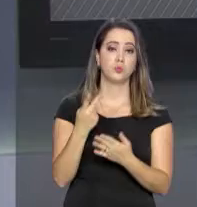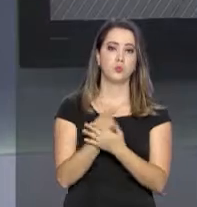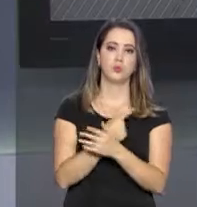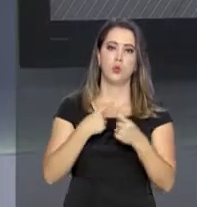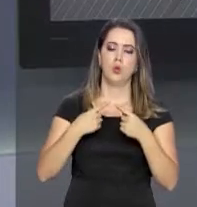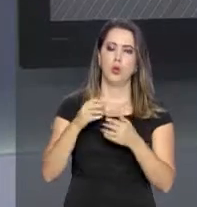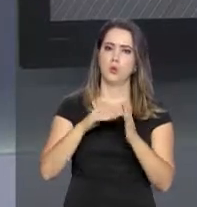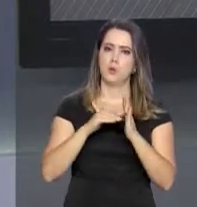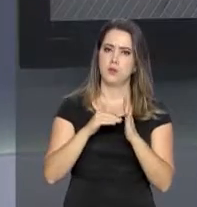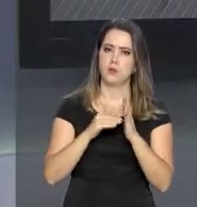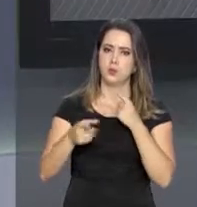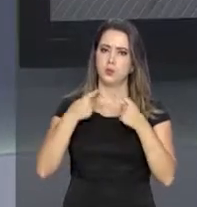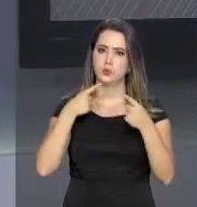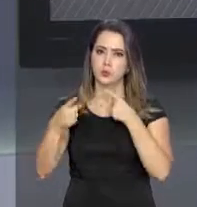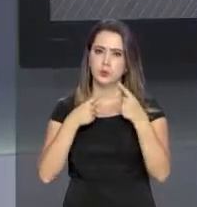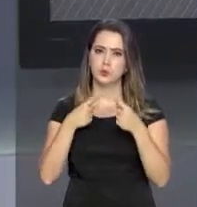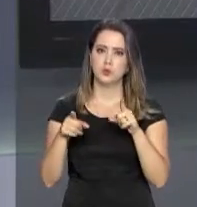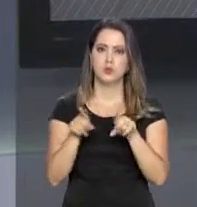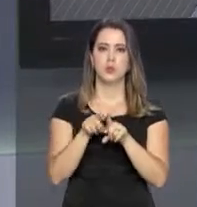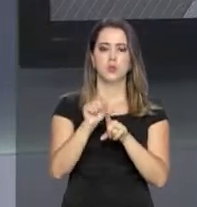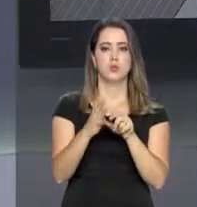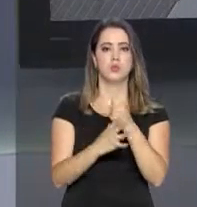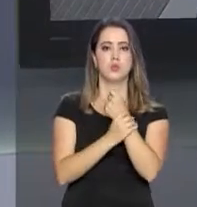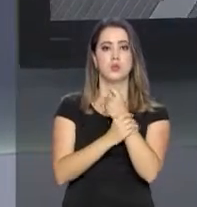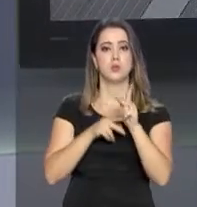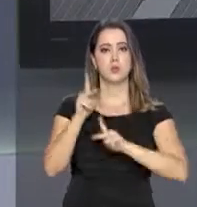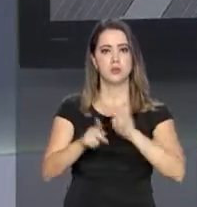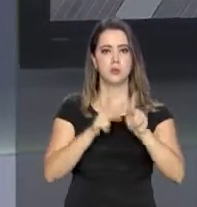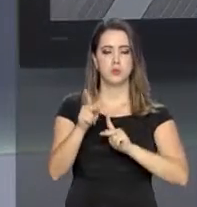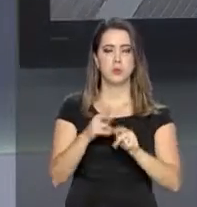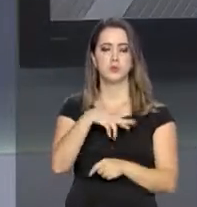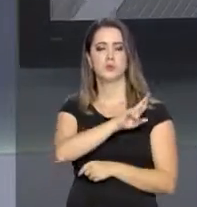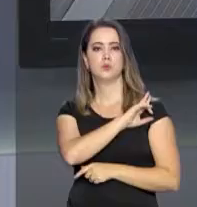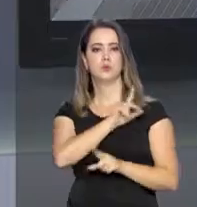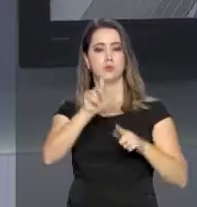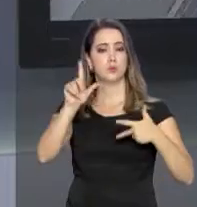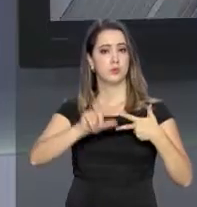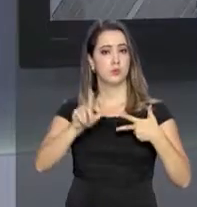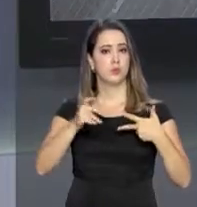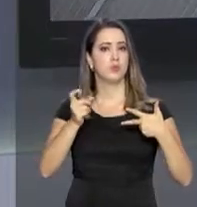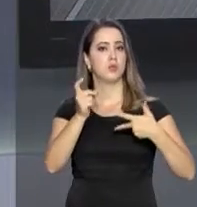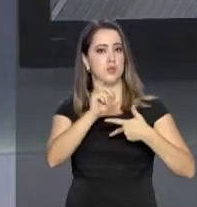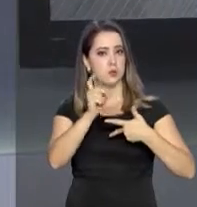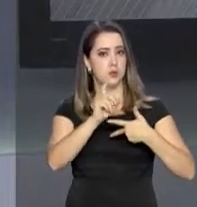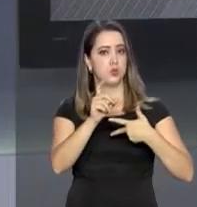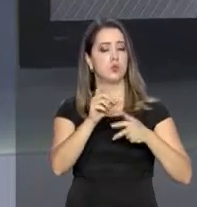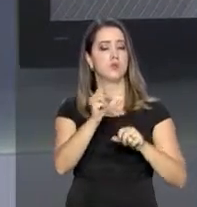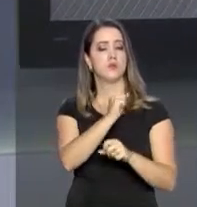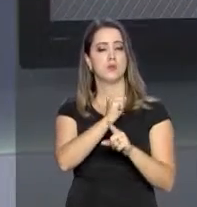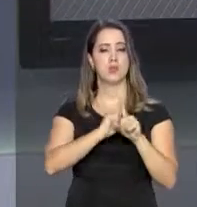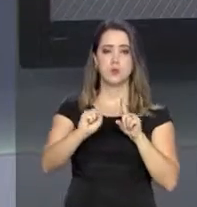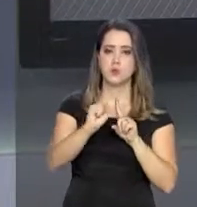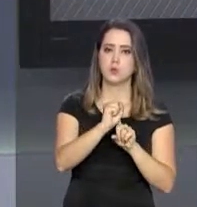no Senado Federal um amplo debate sobre segurança pública, com representantes do Legislativo, do Executivo e da sociedade civil.